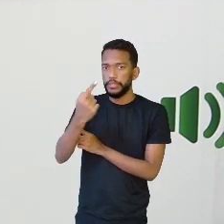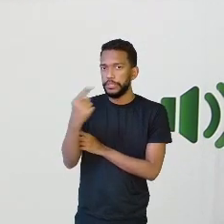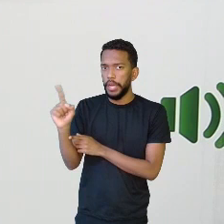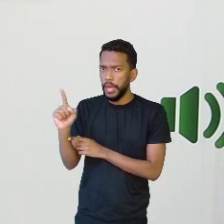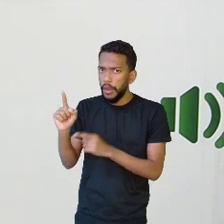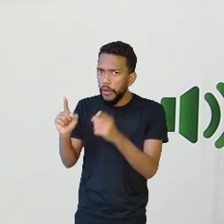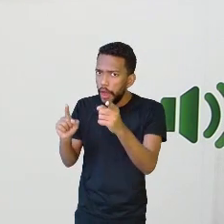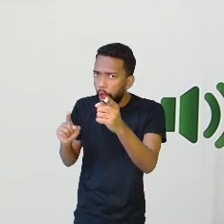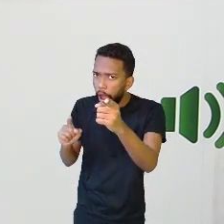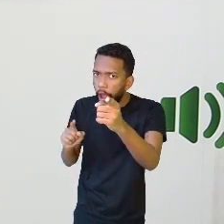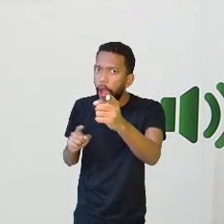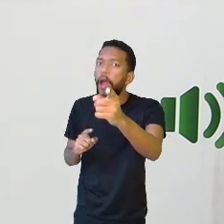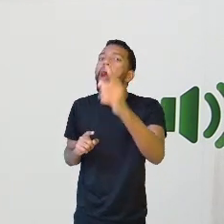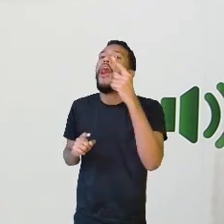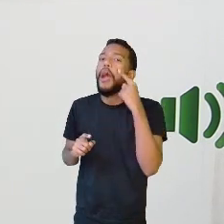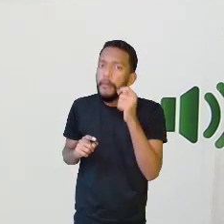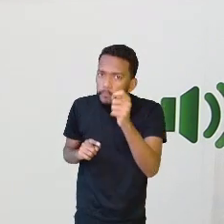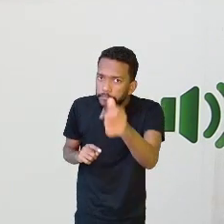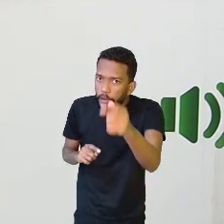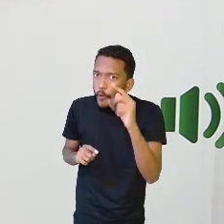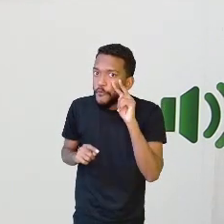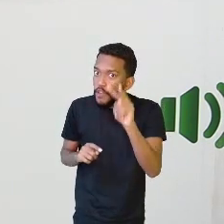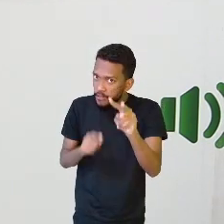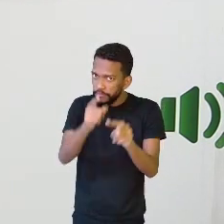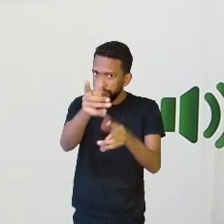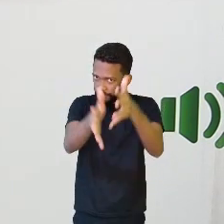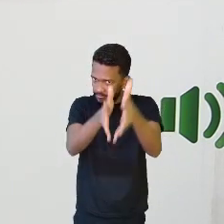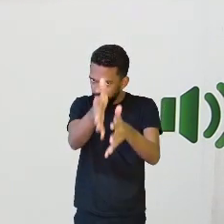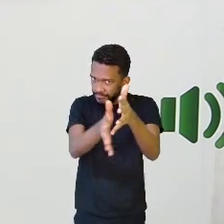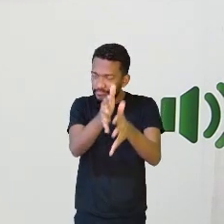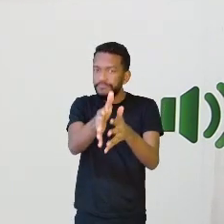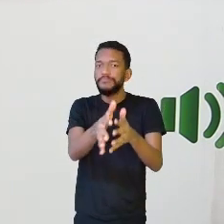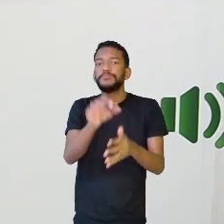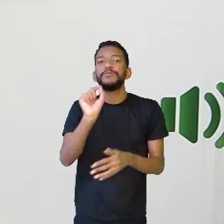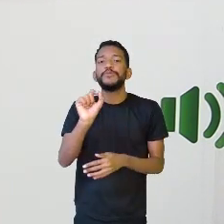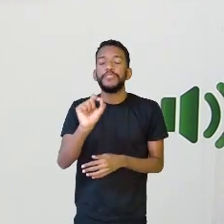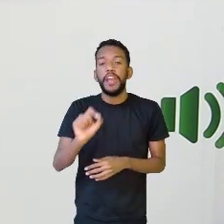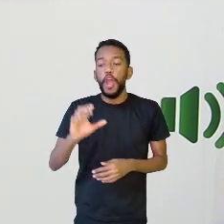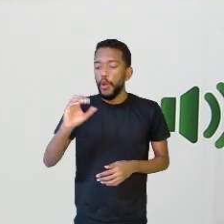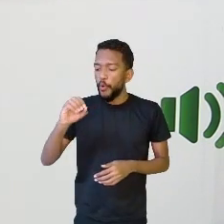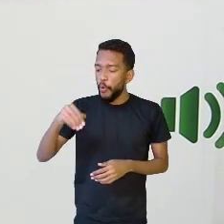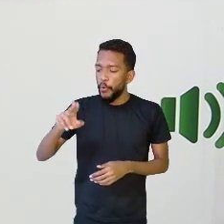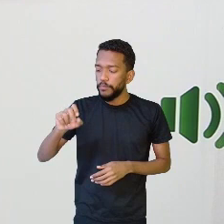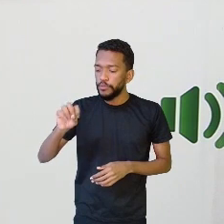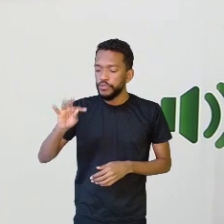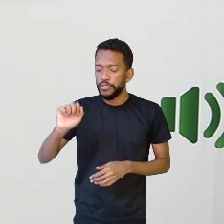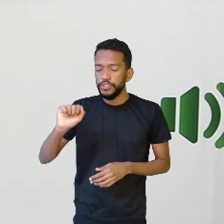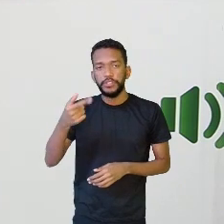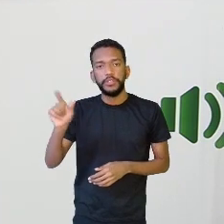já tem gente falando aí que a combustão tem a ver com...